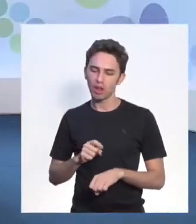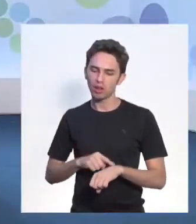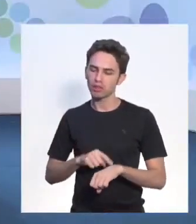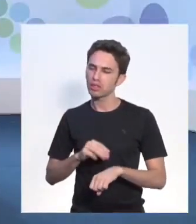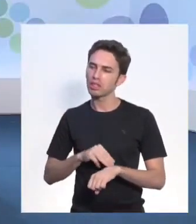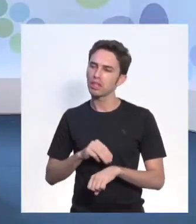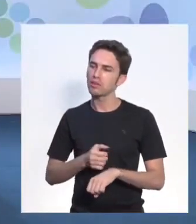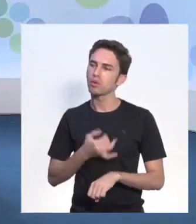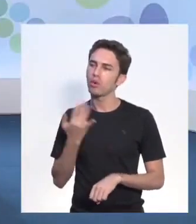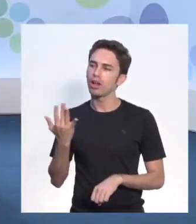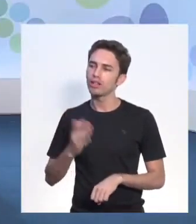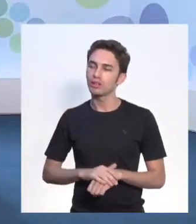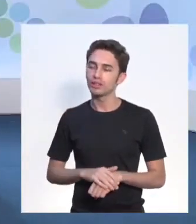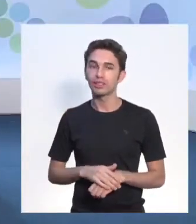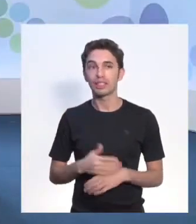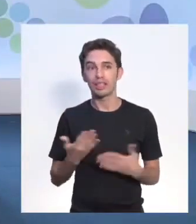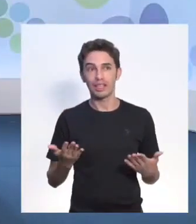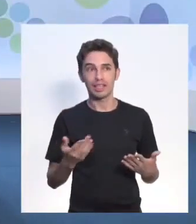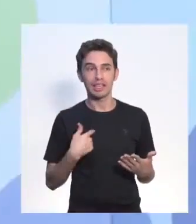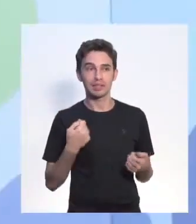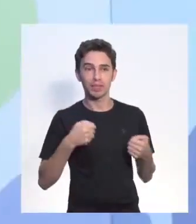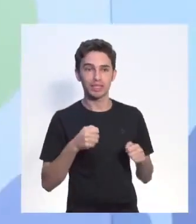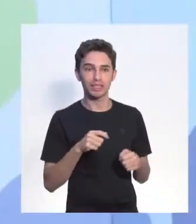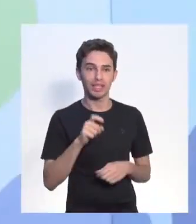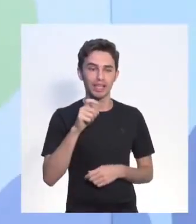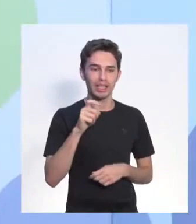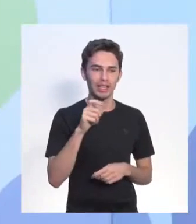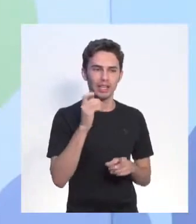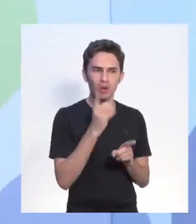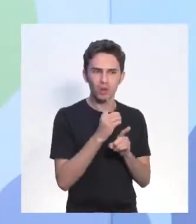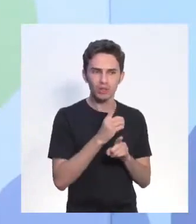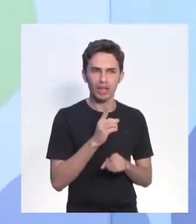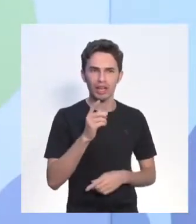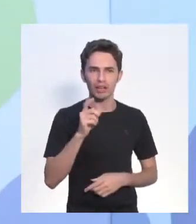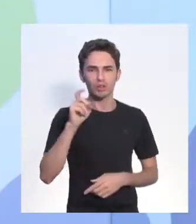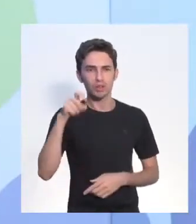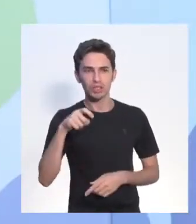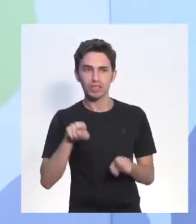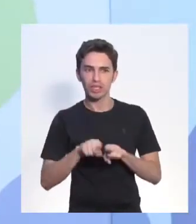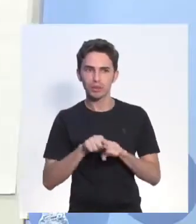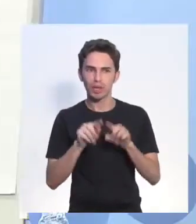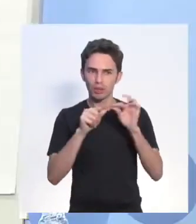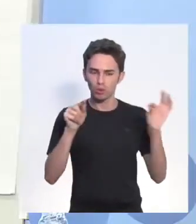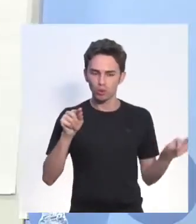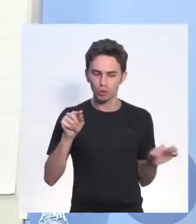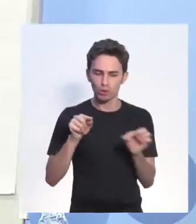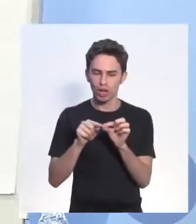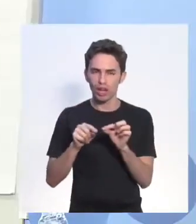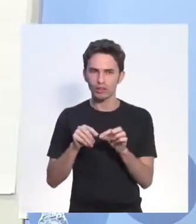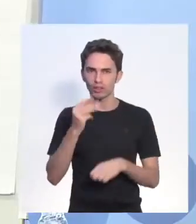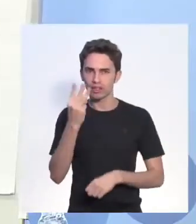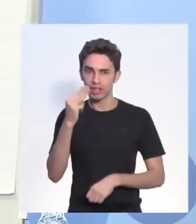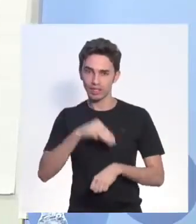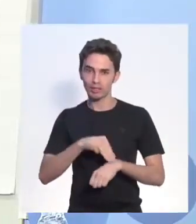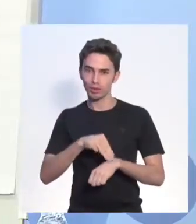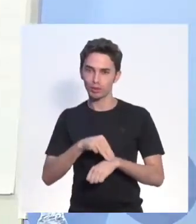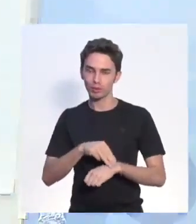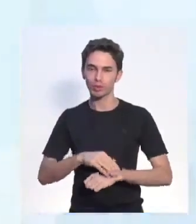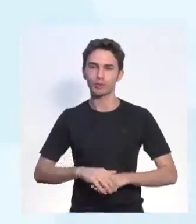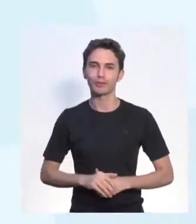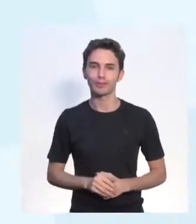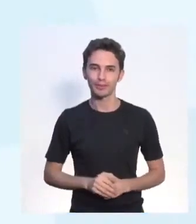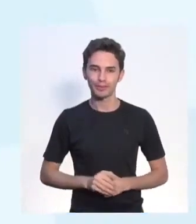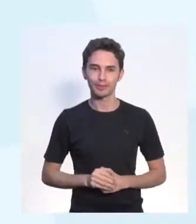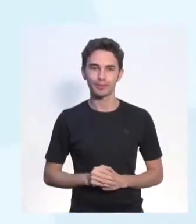Roberta, como eles têm que encontrar o x e depois os lados? 3 minutos. Ok, então 3 minutos, boa sorte.